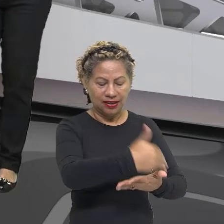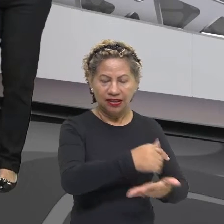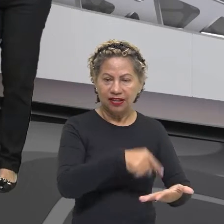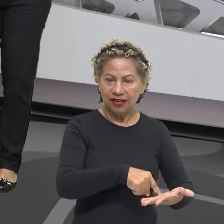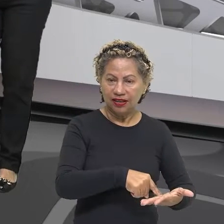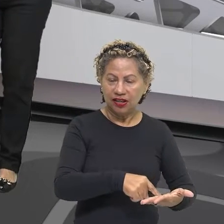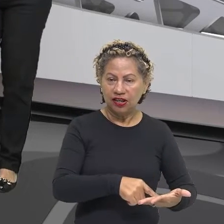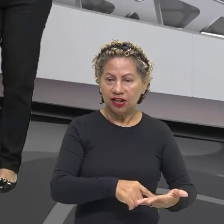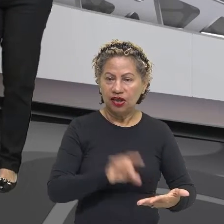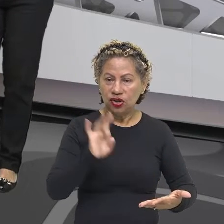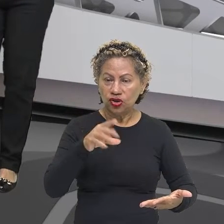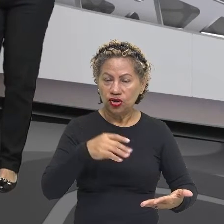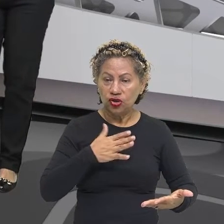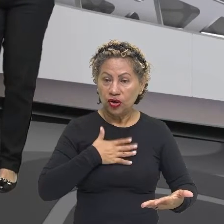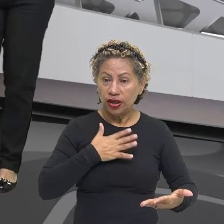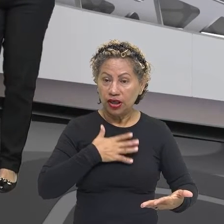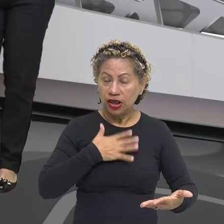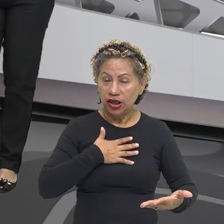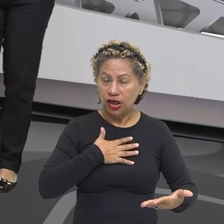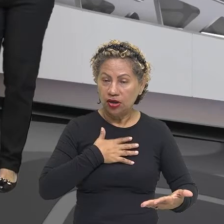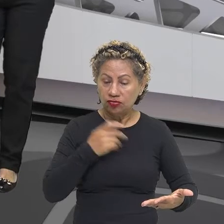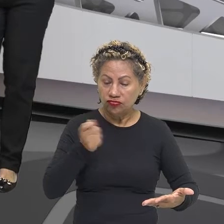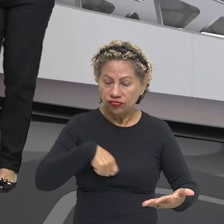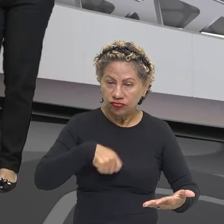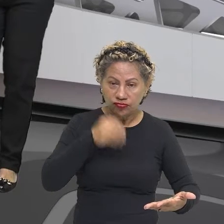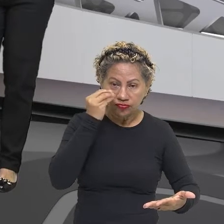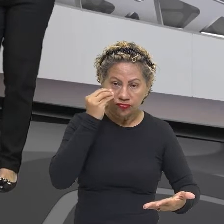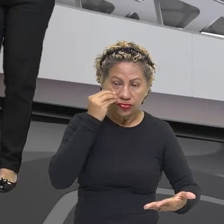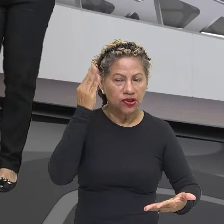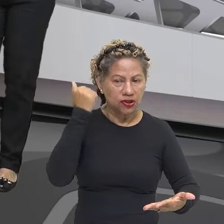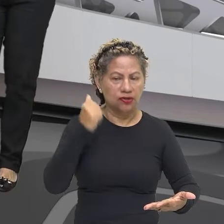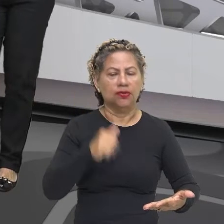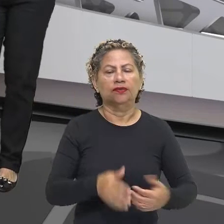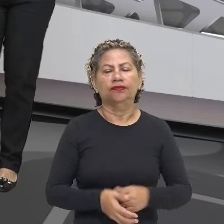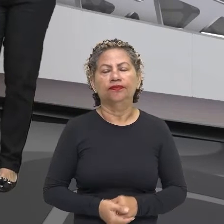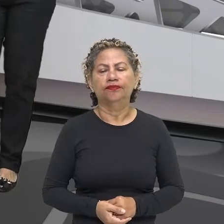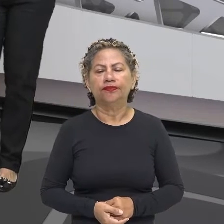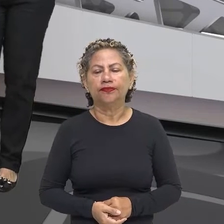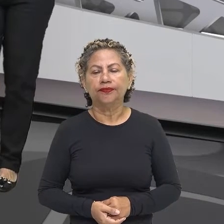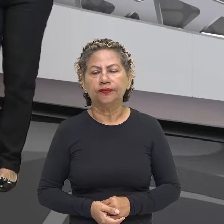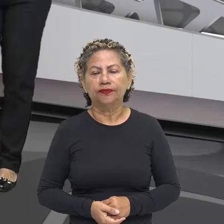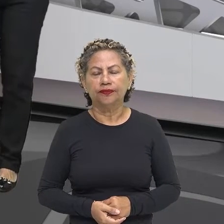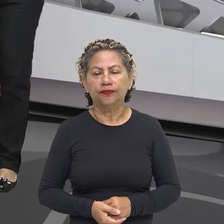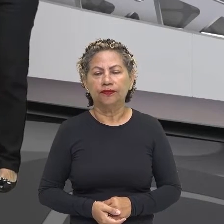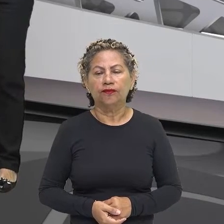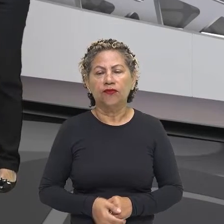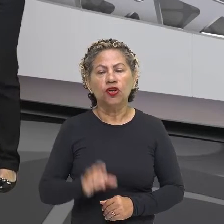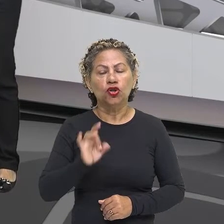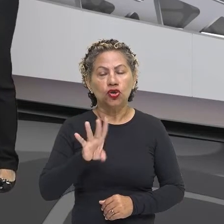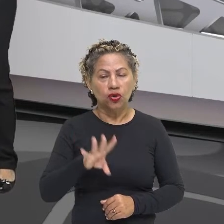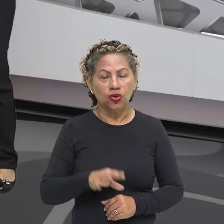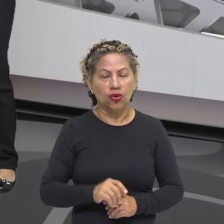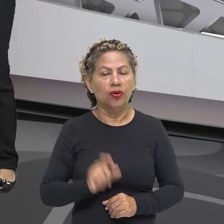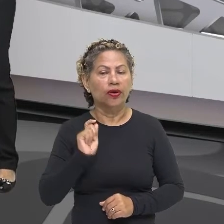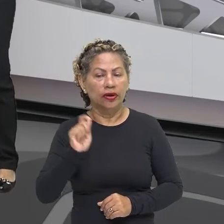de usuário. Quando eu coloco vários usuários no meu computador, eu só tenho